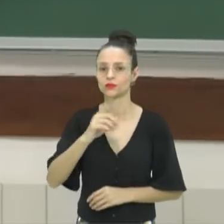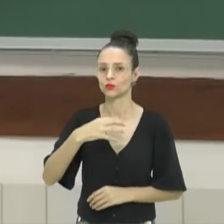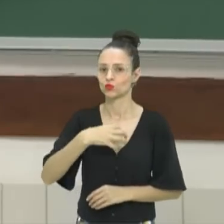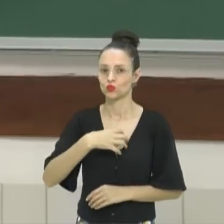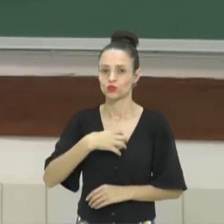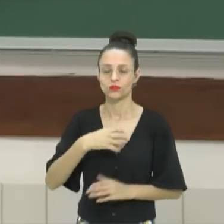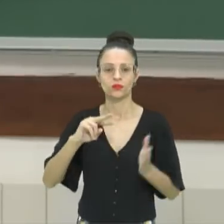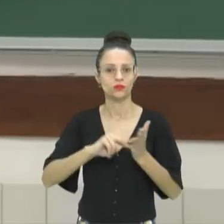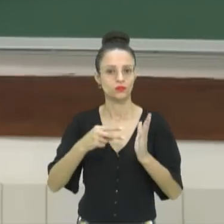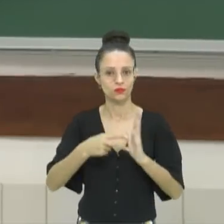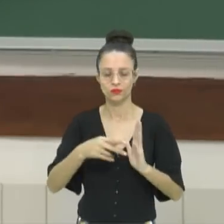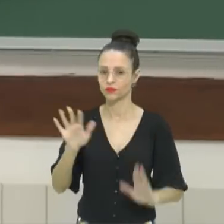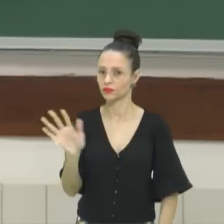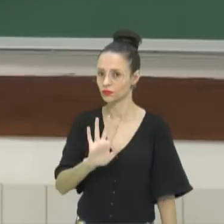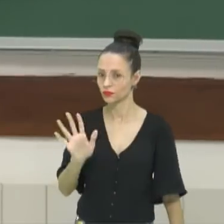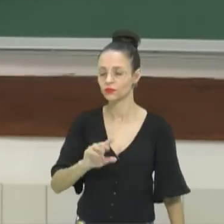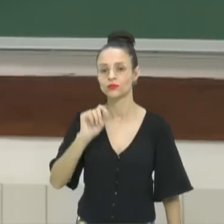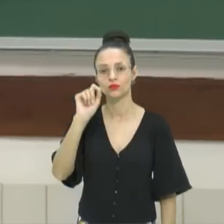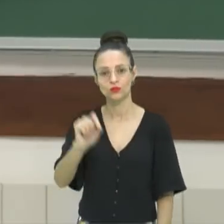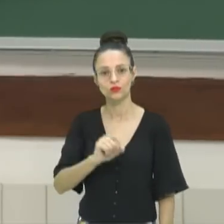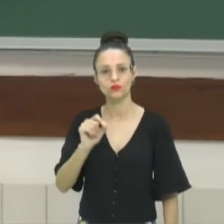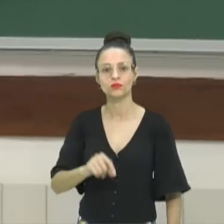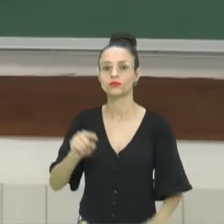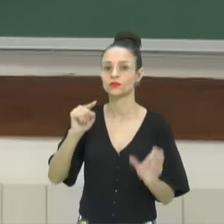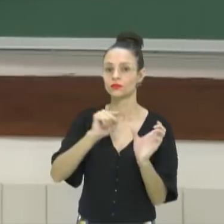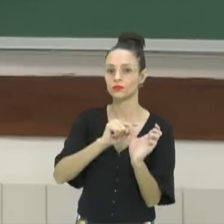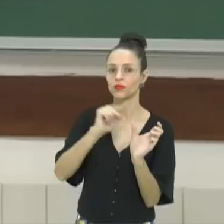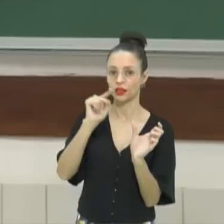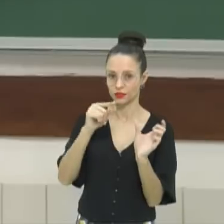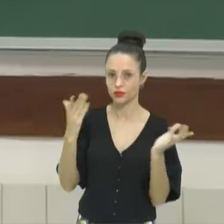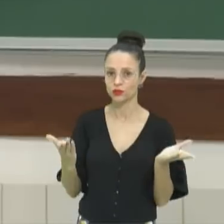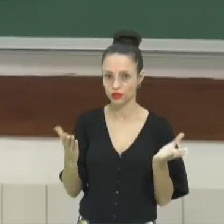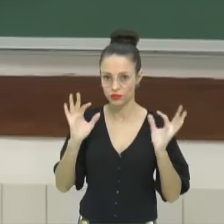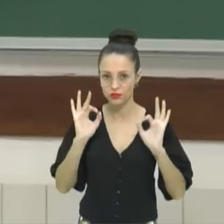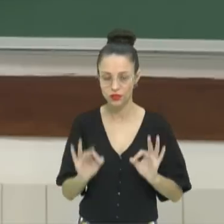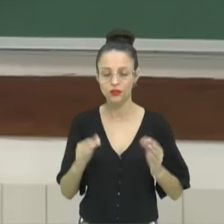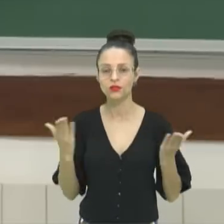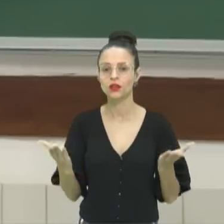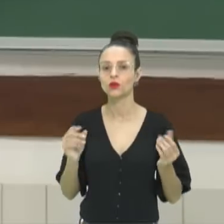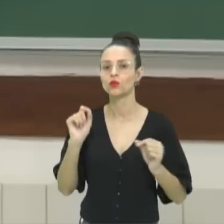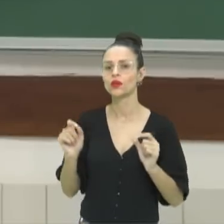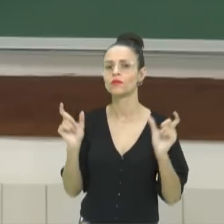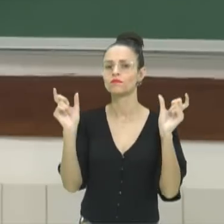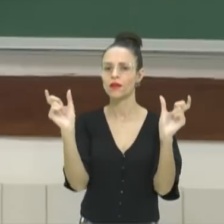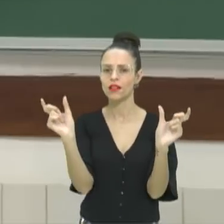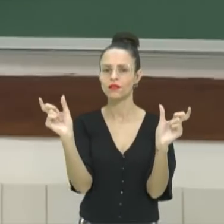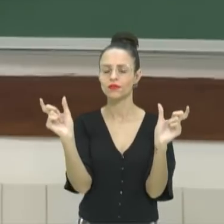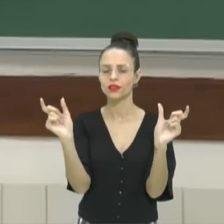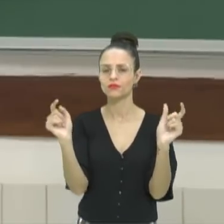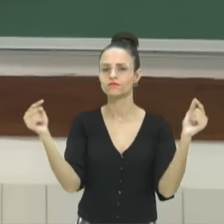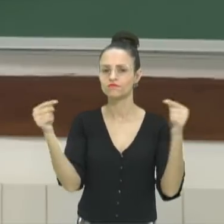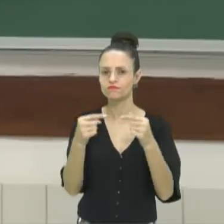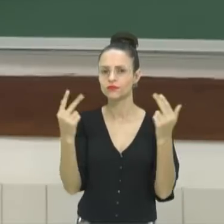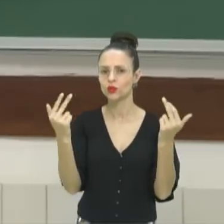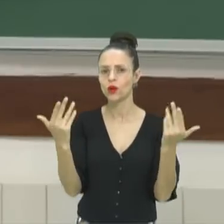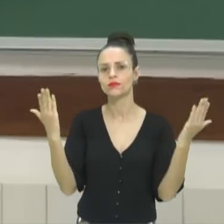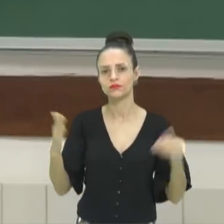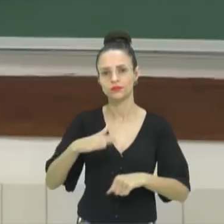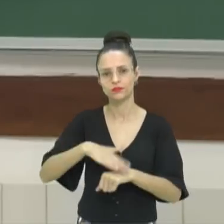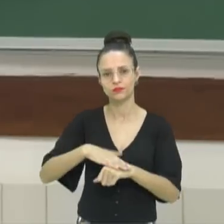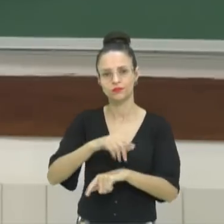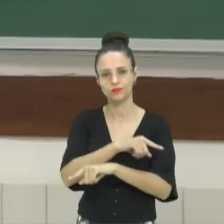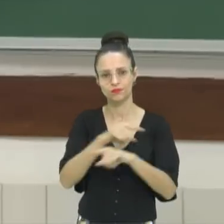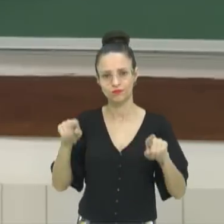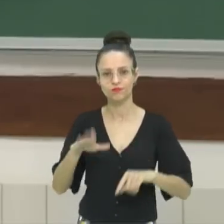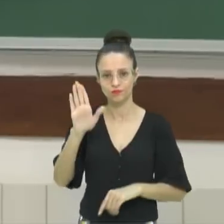de semântica. Nós estamos falando de acentuação das palavras, tá certo? Então, o que, que essas palavras têm em comum? Um tempinho para